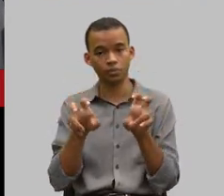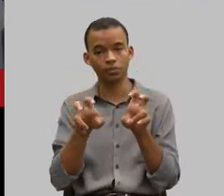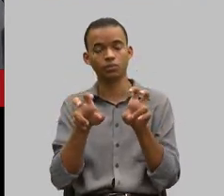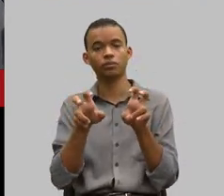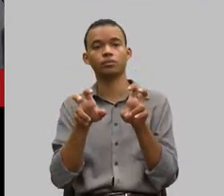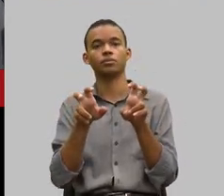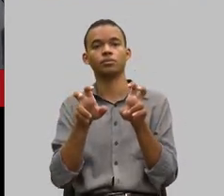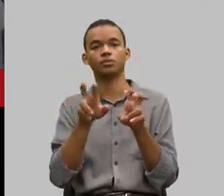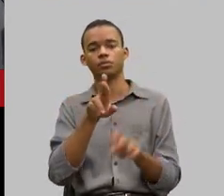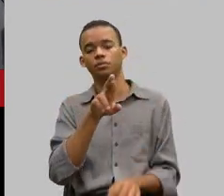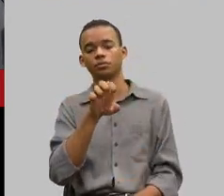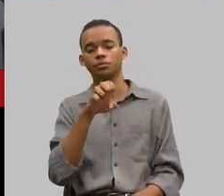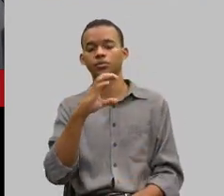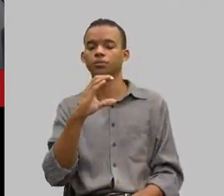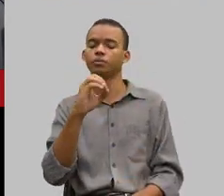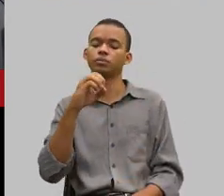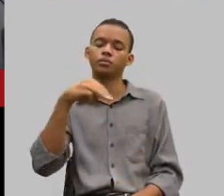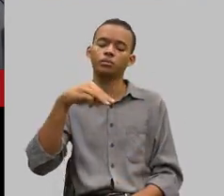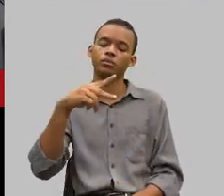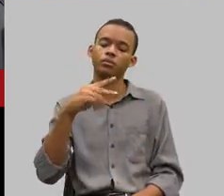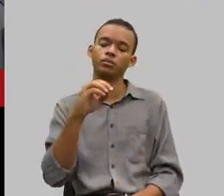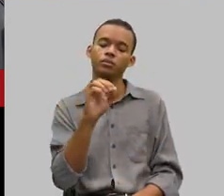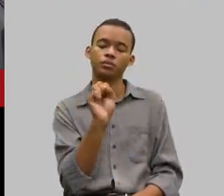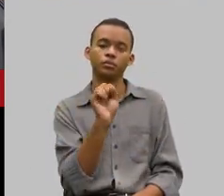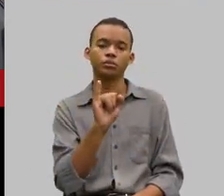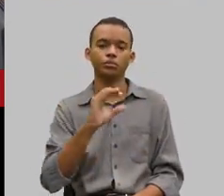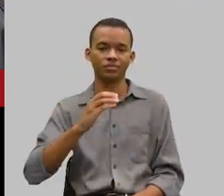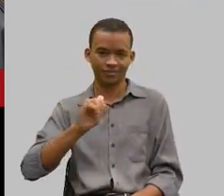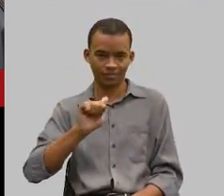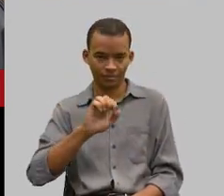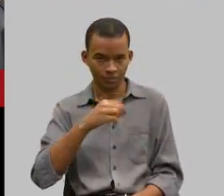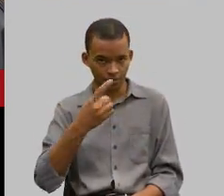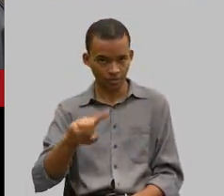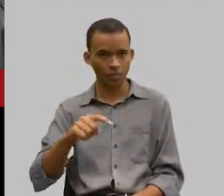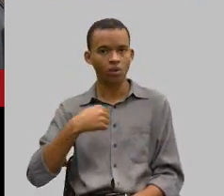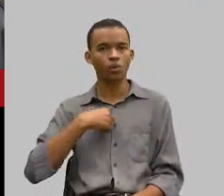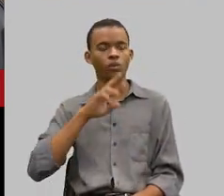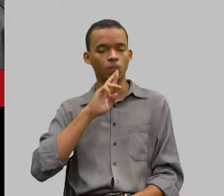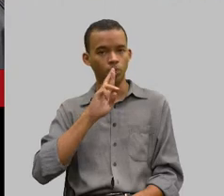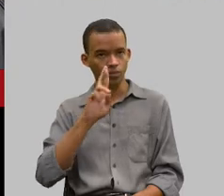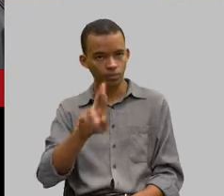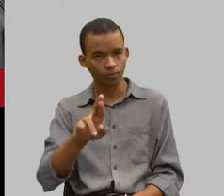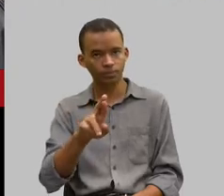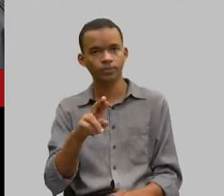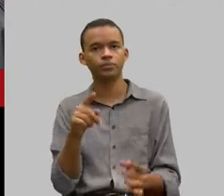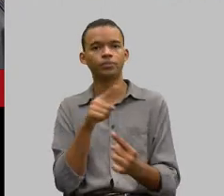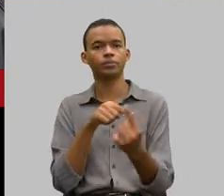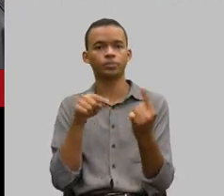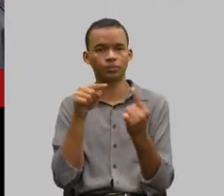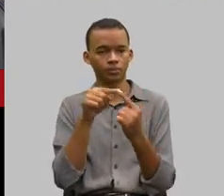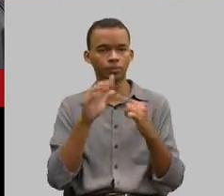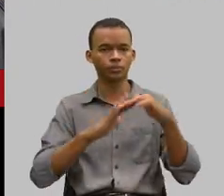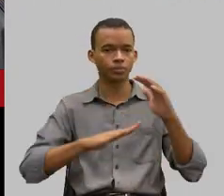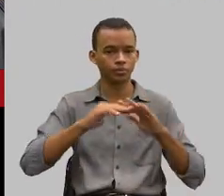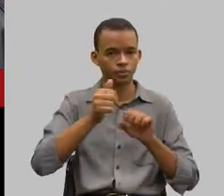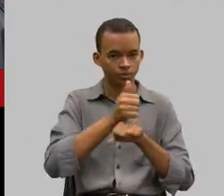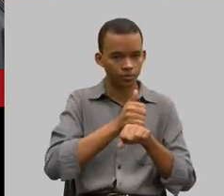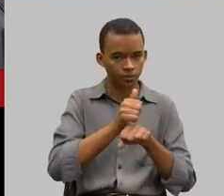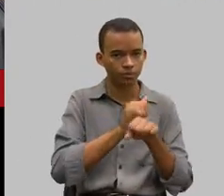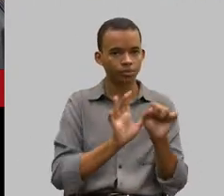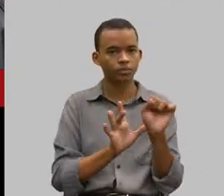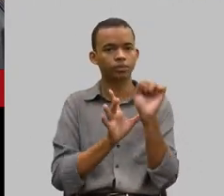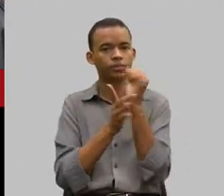o a resposta que darei que ela servirá obviamente aos servidores da educação da segurança